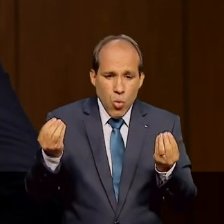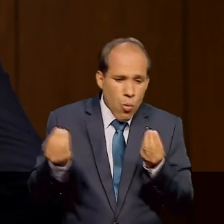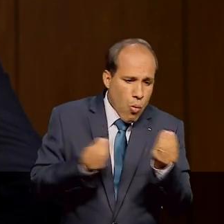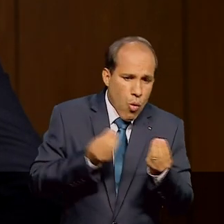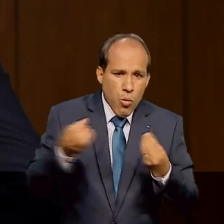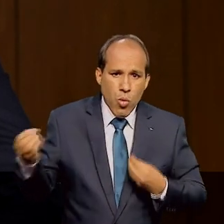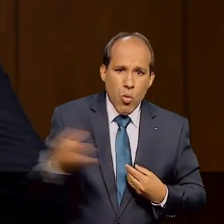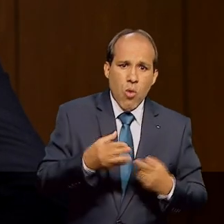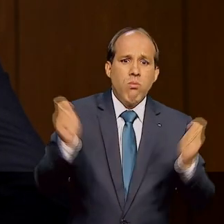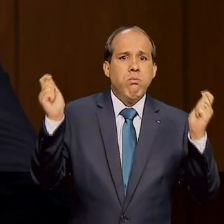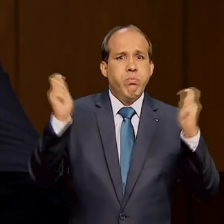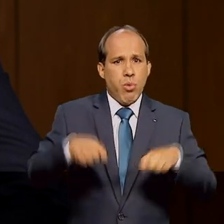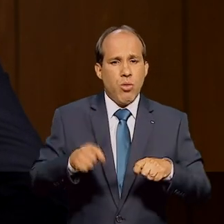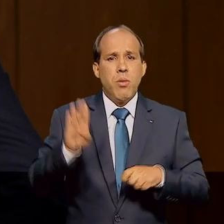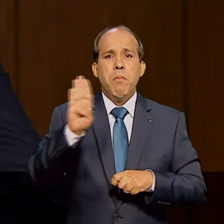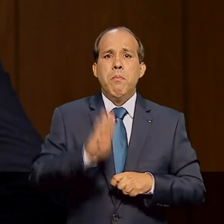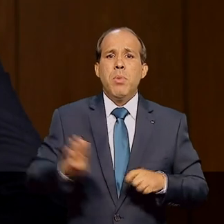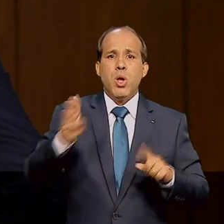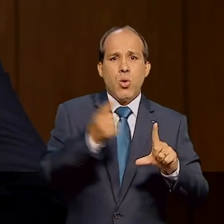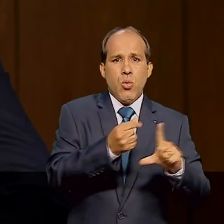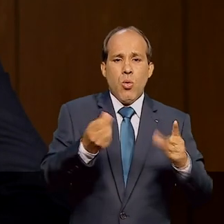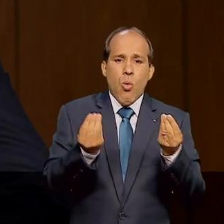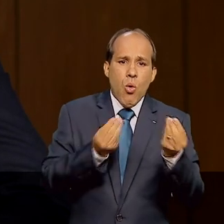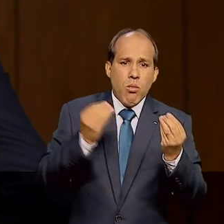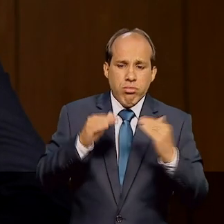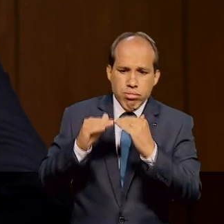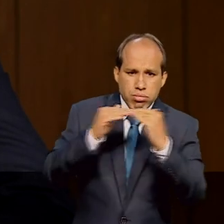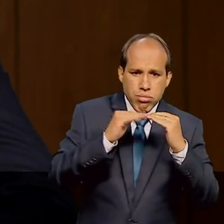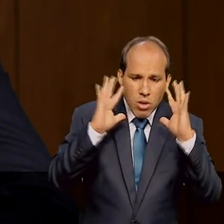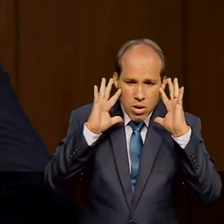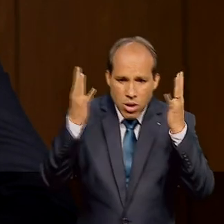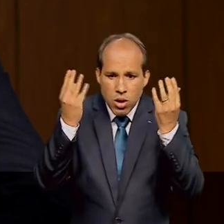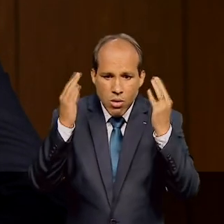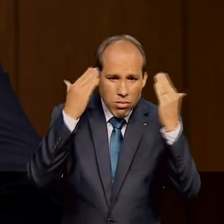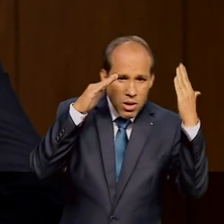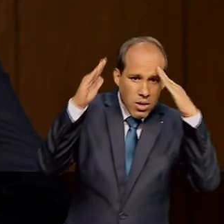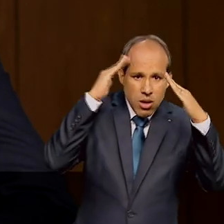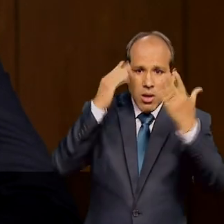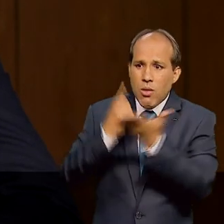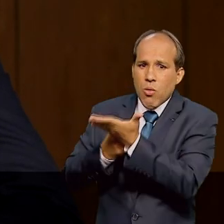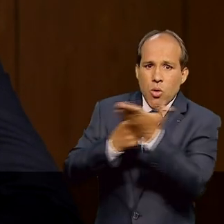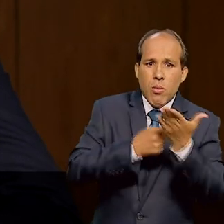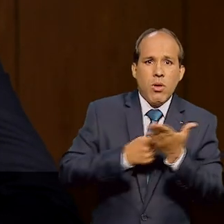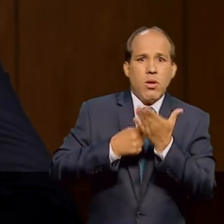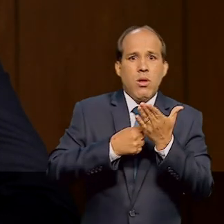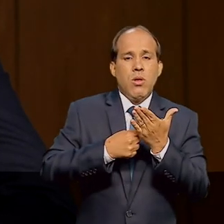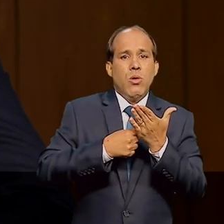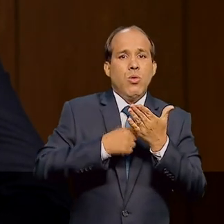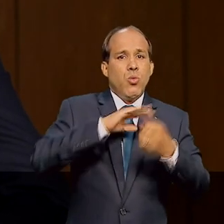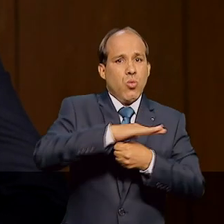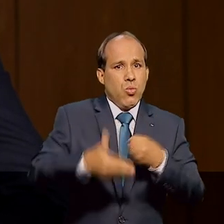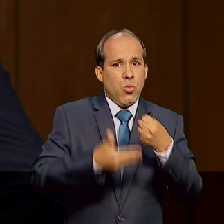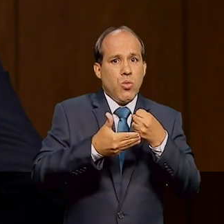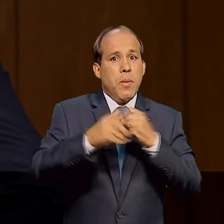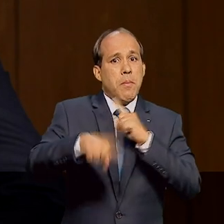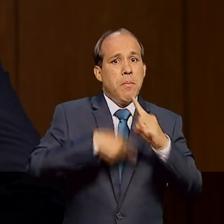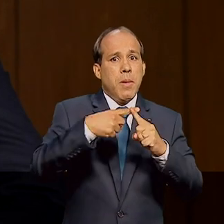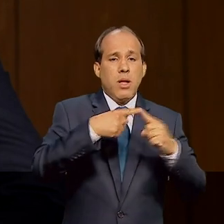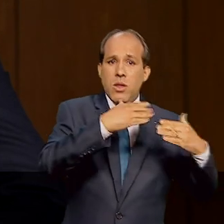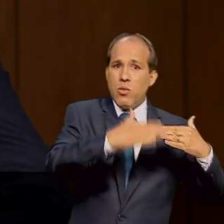do enorme potencial da Bio economia é preciso que cheguemos a um consenso e que saibamos combinar